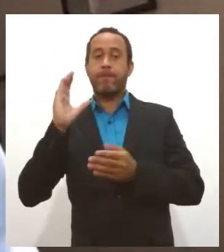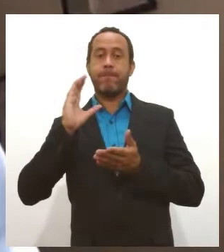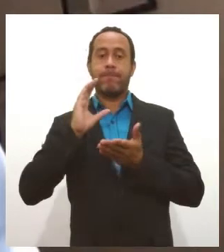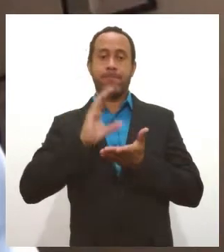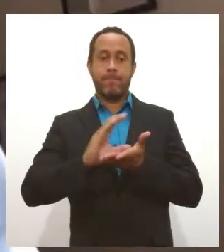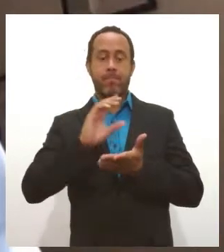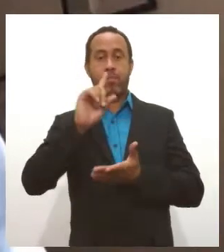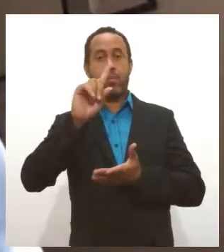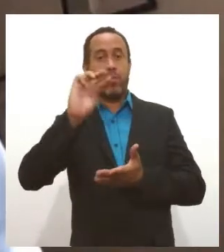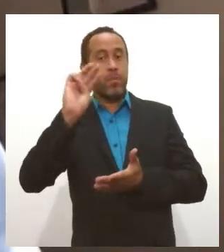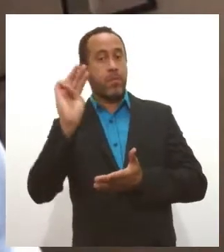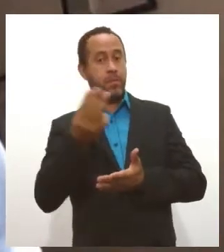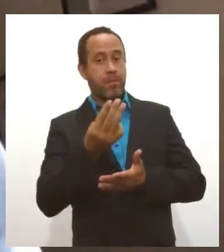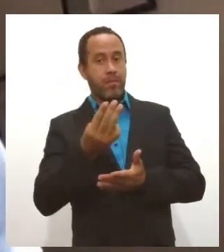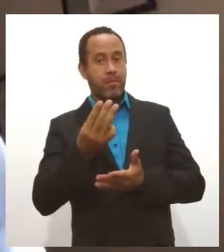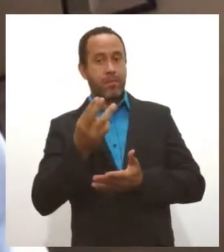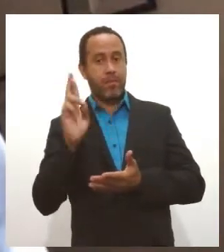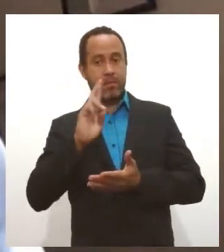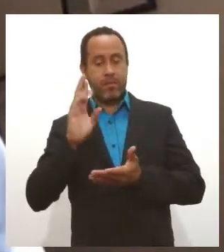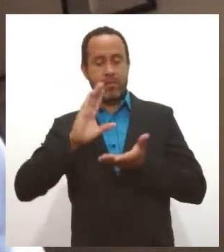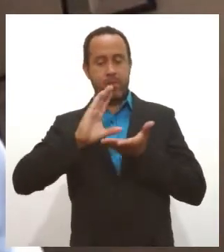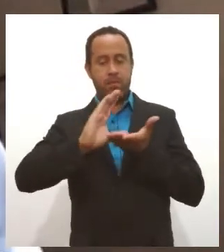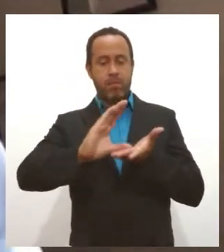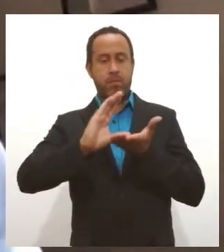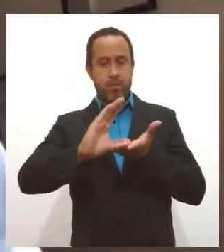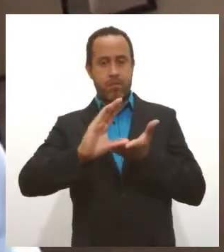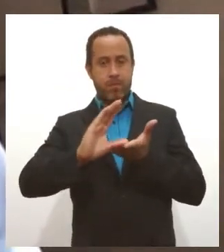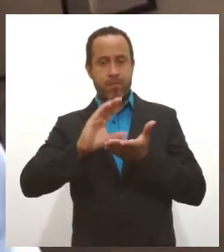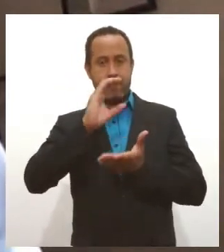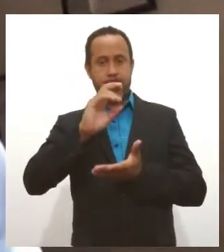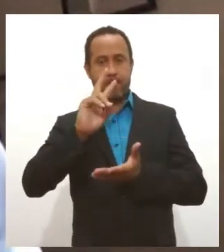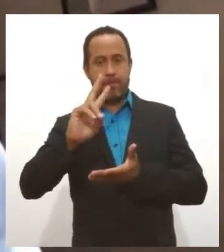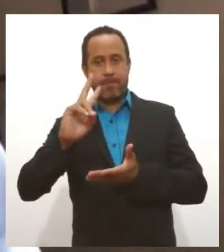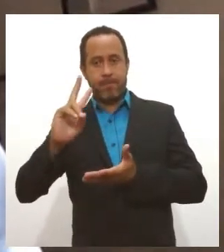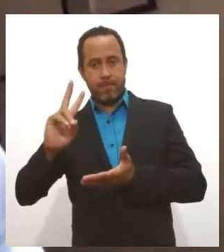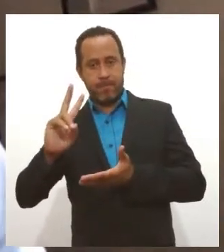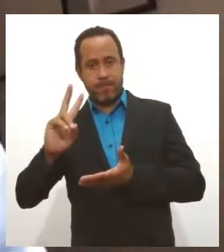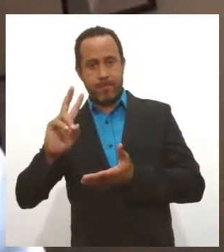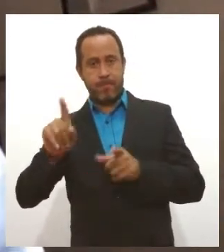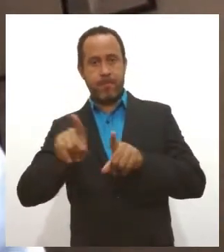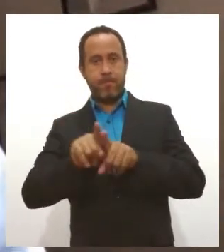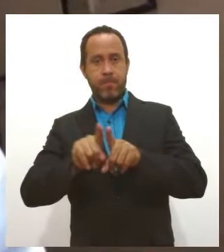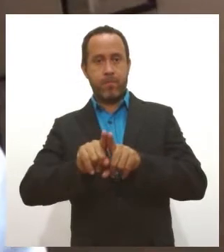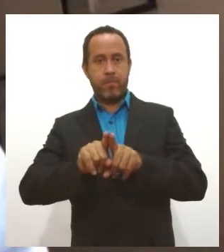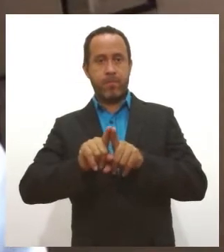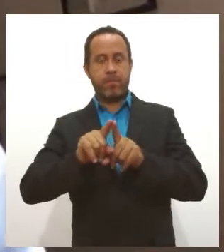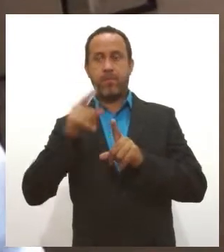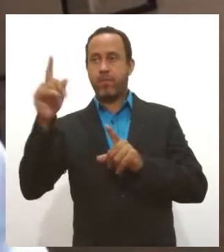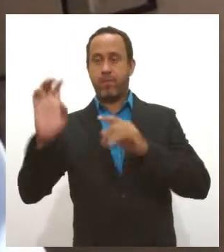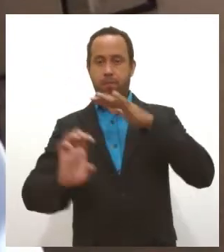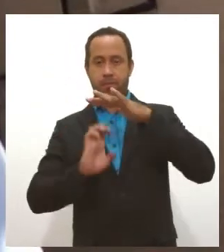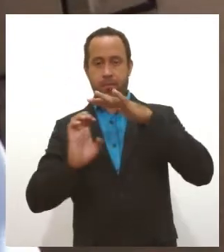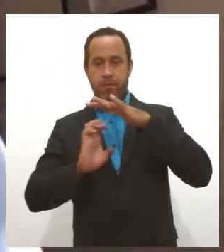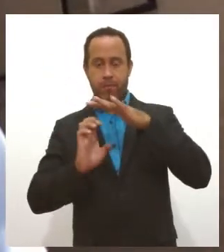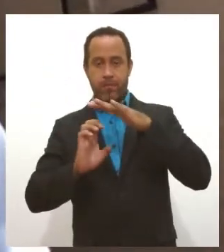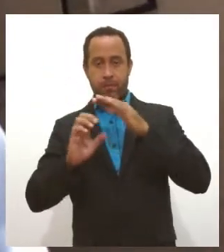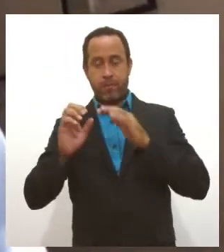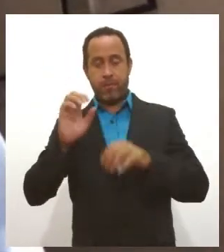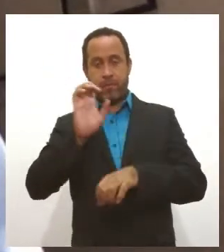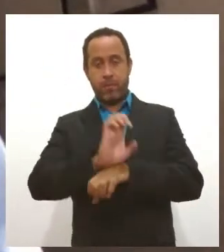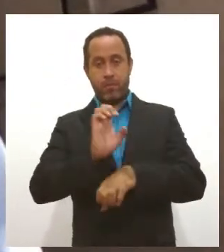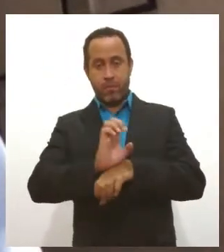quase R$1 milhão, um investimento, tanto da CVC quanto da BH e do Estado e da